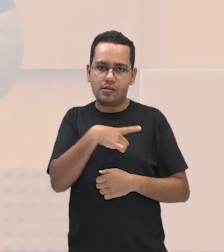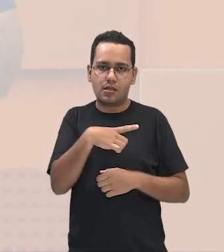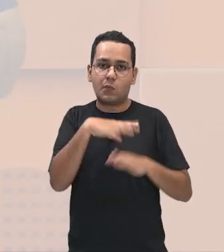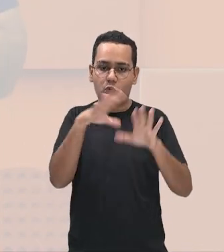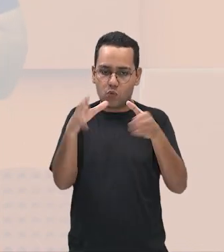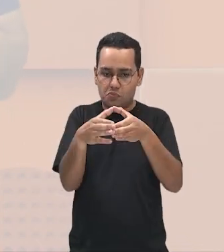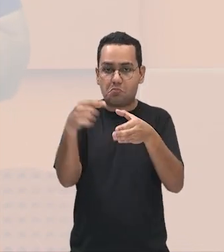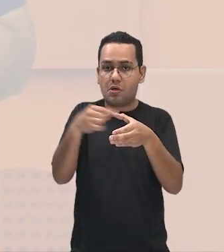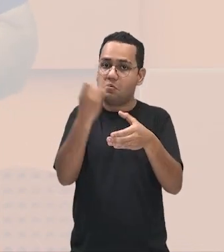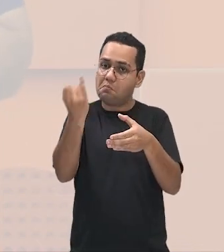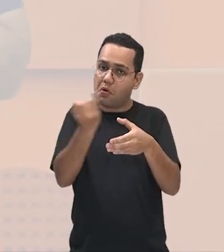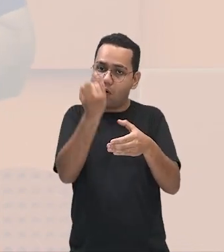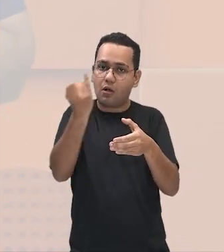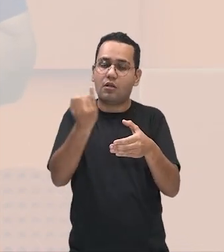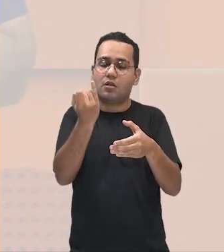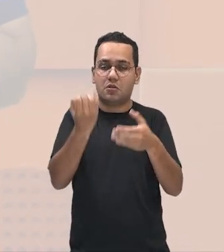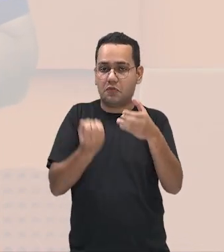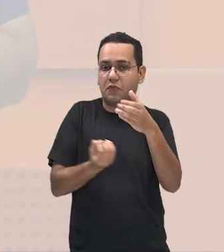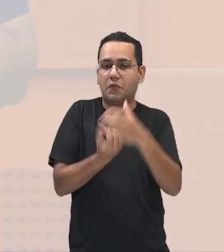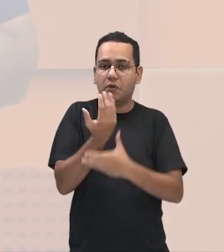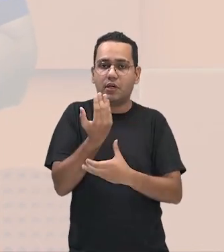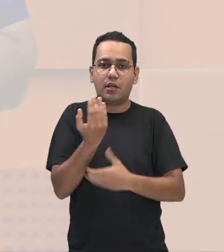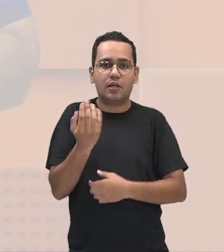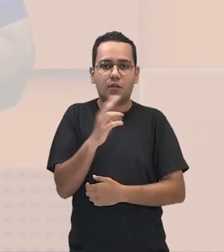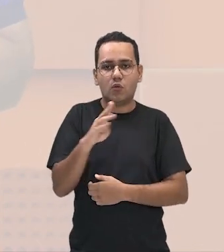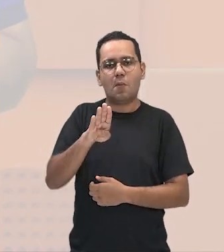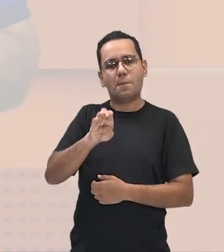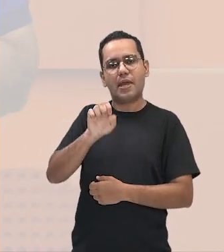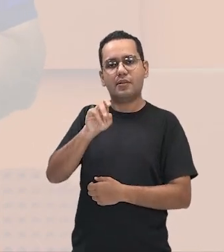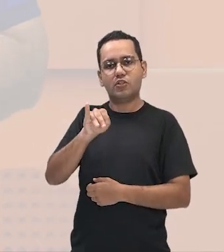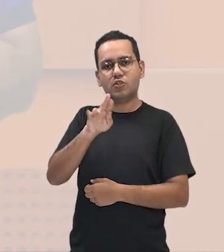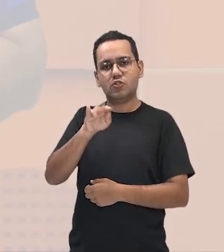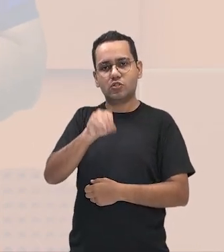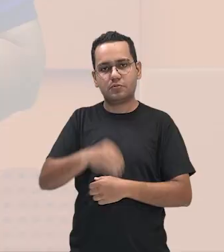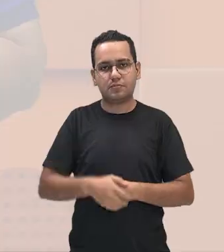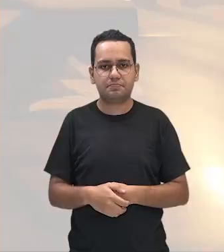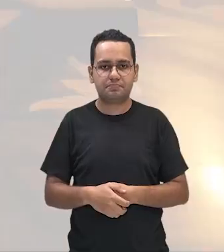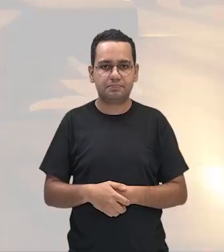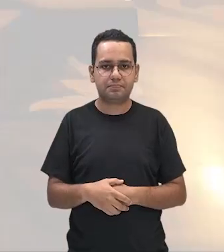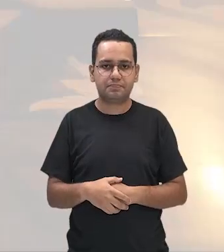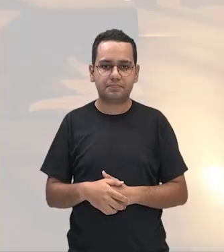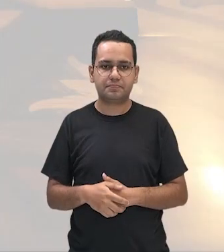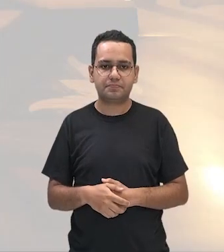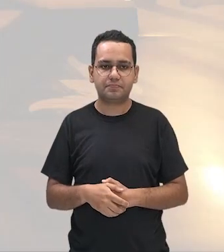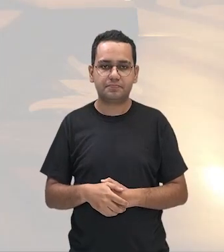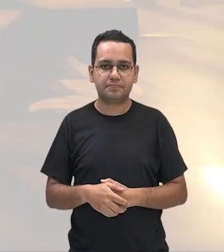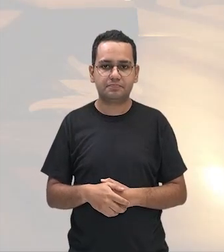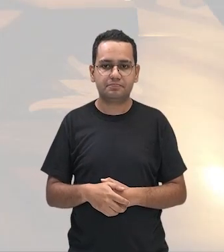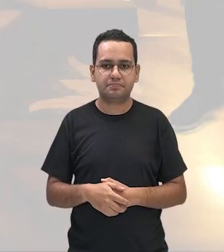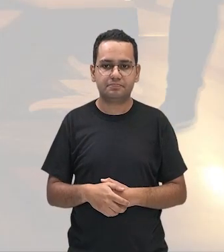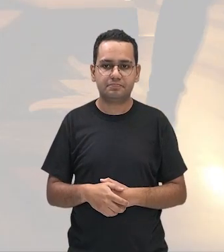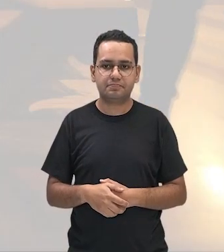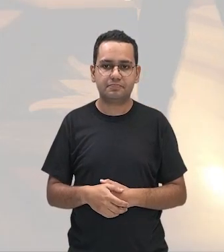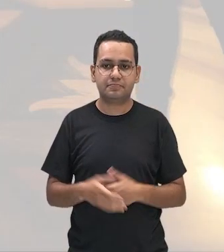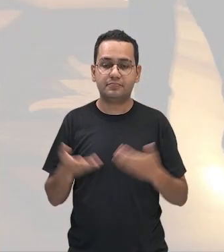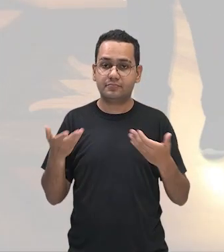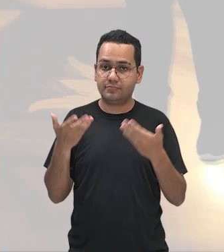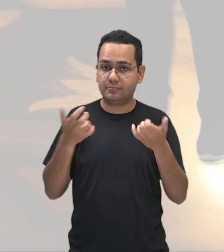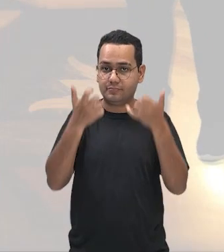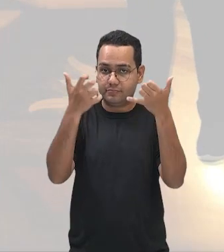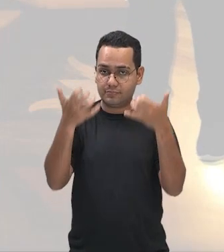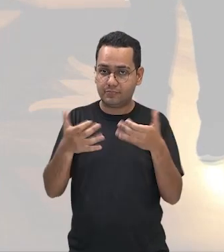também nessa Idade Média, que é então a ordem dos beneditinos. Acompanha aí comigo. Vamos falar então sobre a Ordem